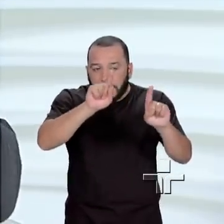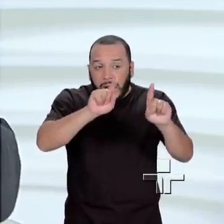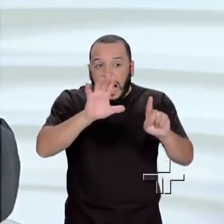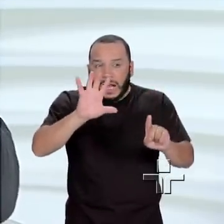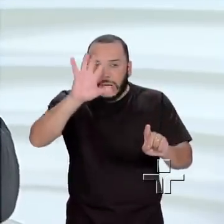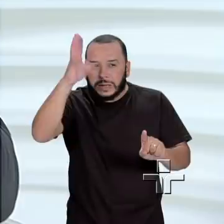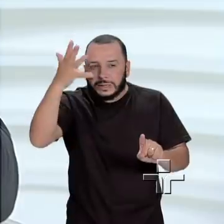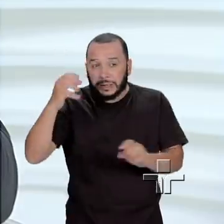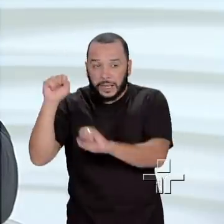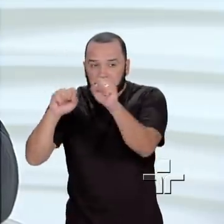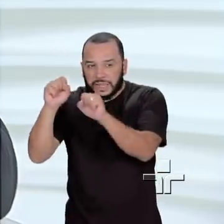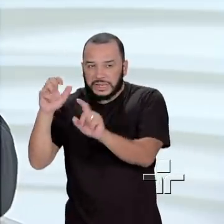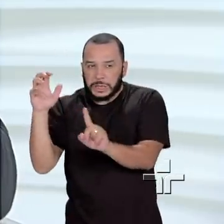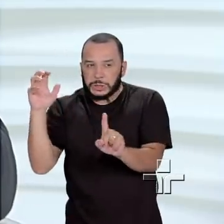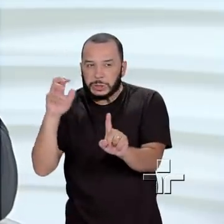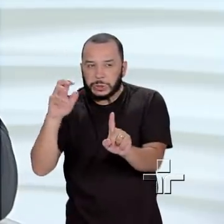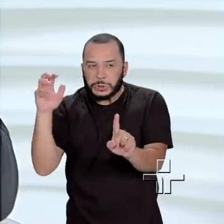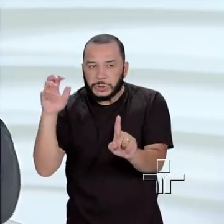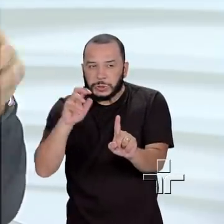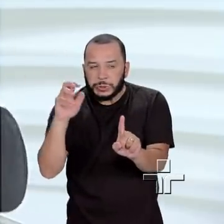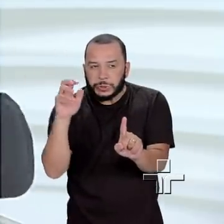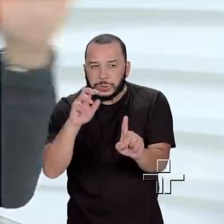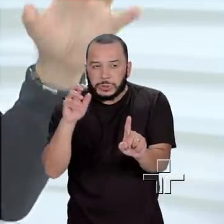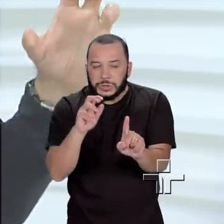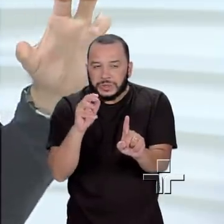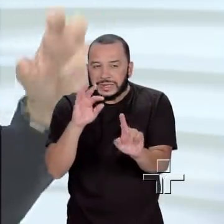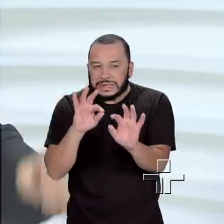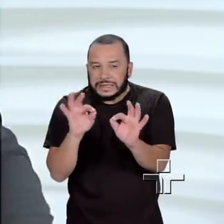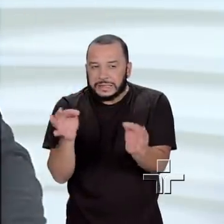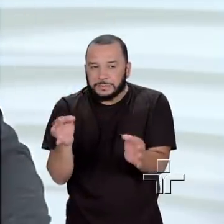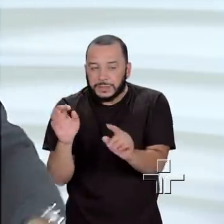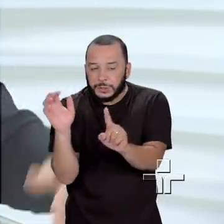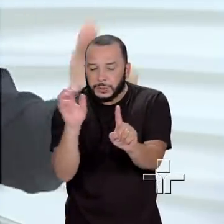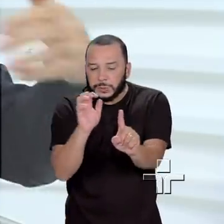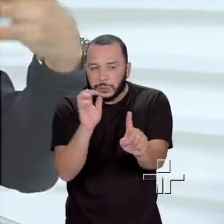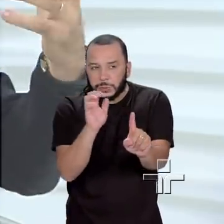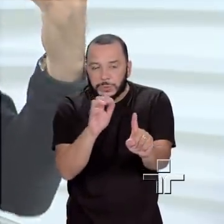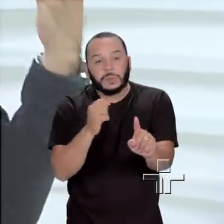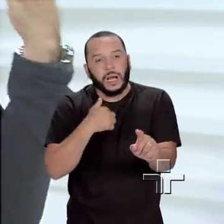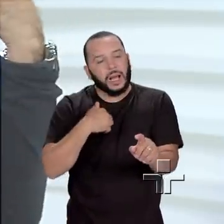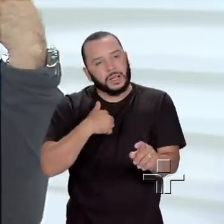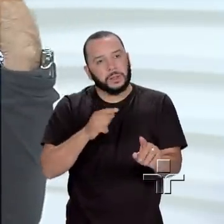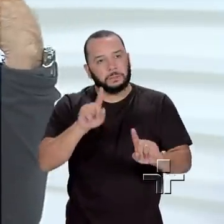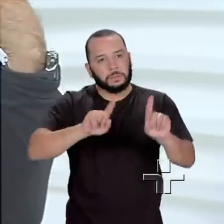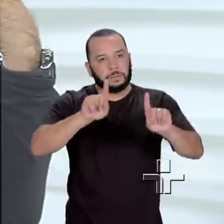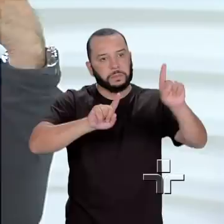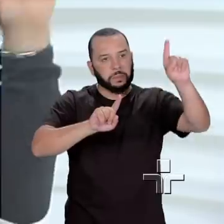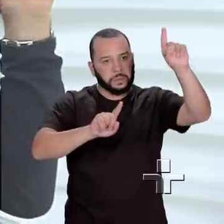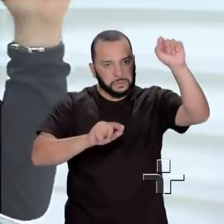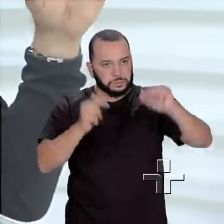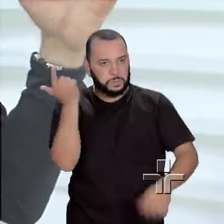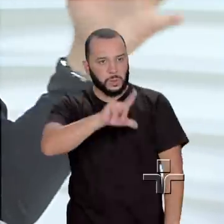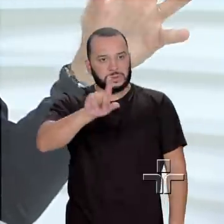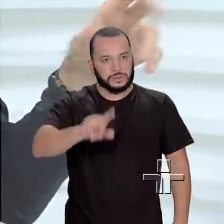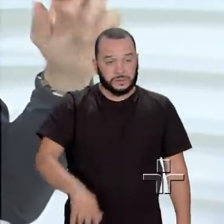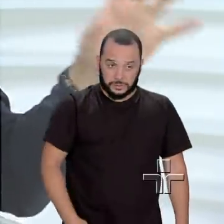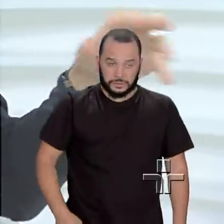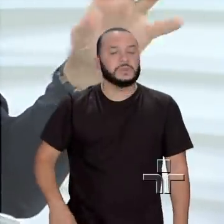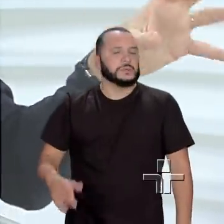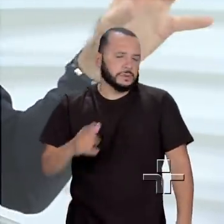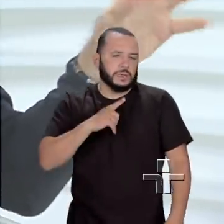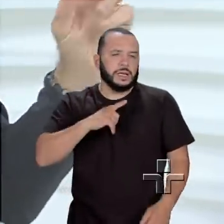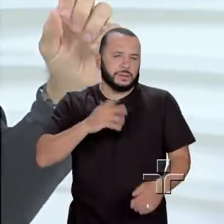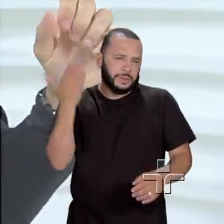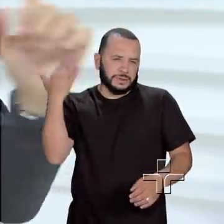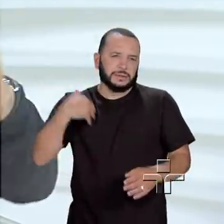é proporcionalmente muito menor do que qualquer outro mecanismo, por exemplo, de broadcast que já existia, de mídia de massa,